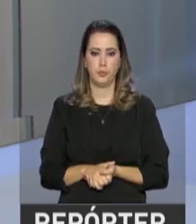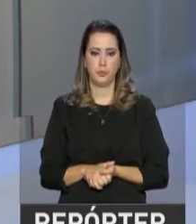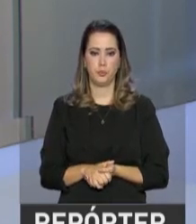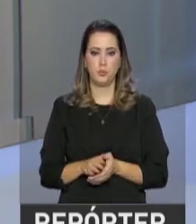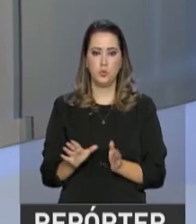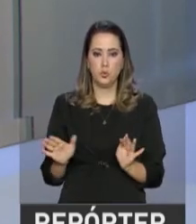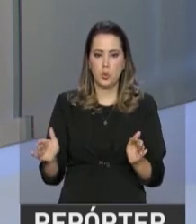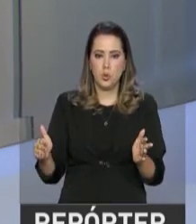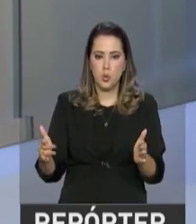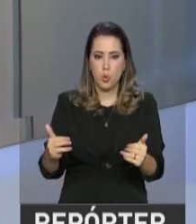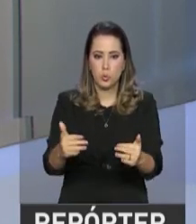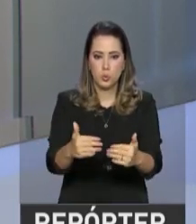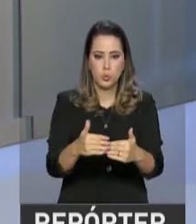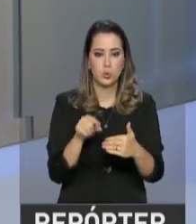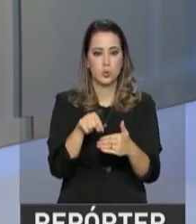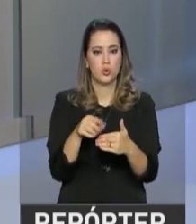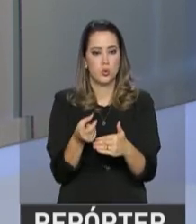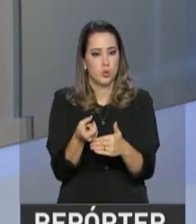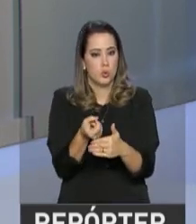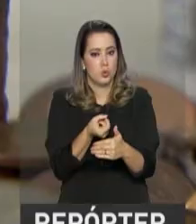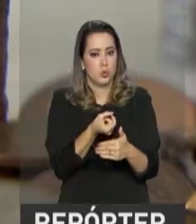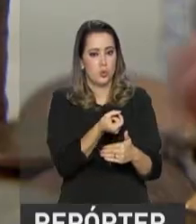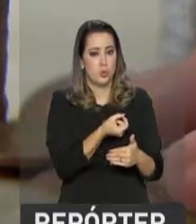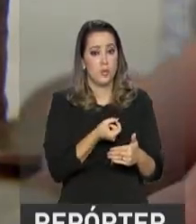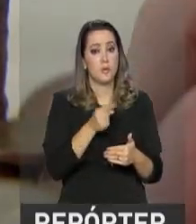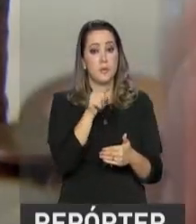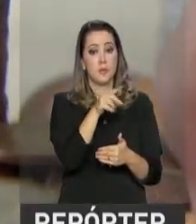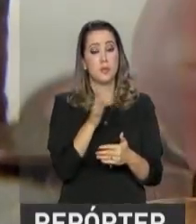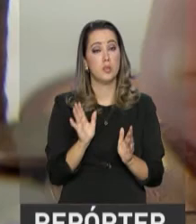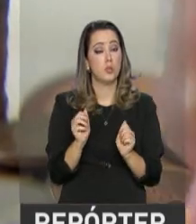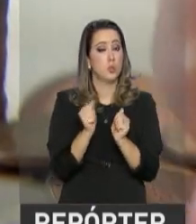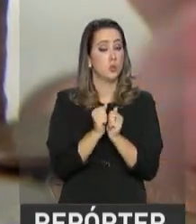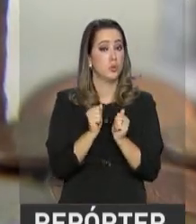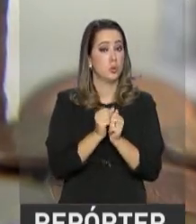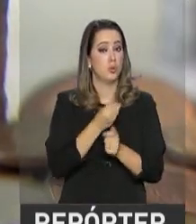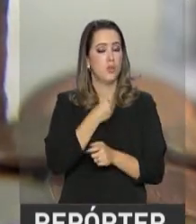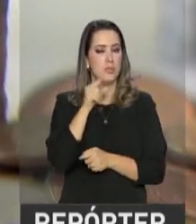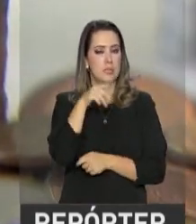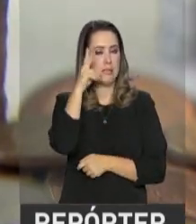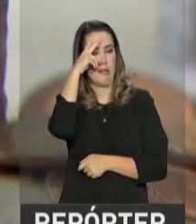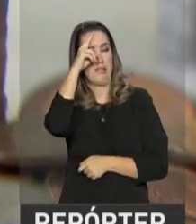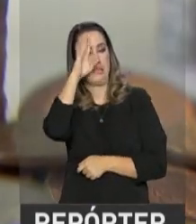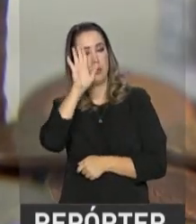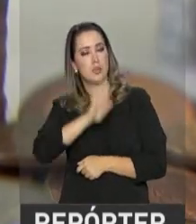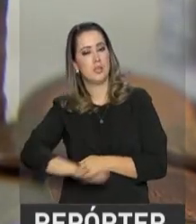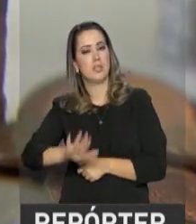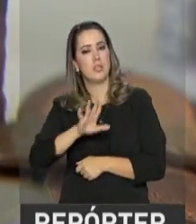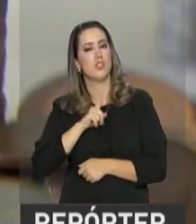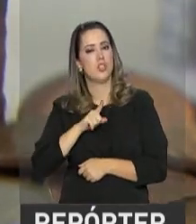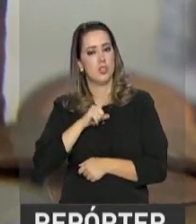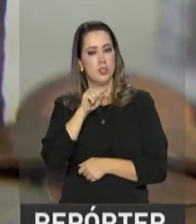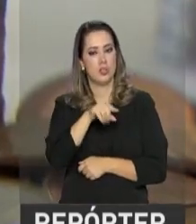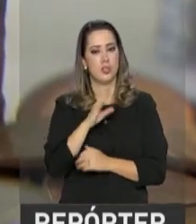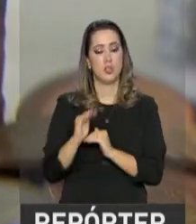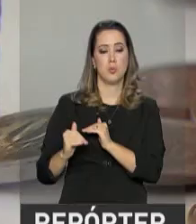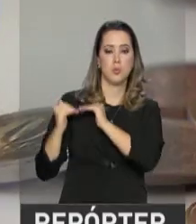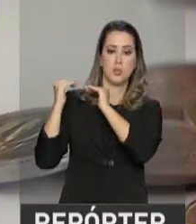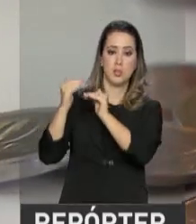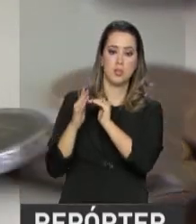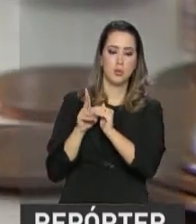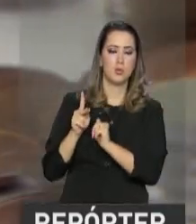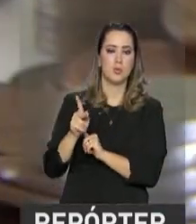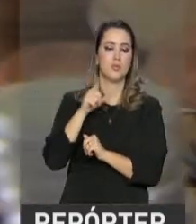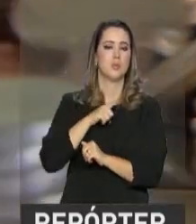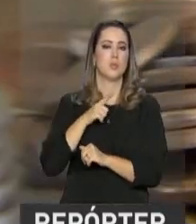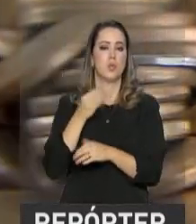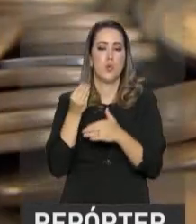Juntar moedas faz parte da vida de Santiago. Ele se lembra de ter um cofrinho já na infância. Adulto, a brincadeira virou hábito.